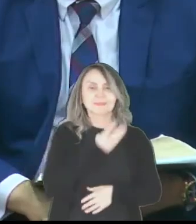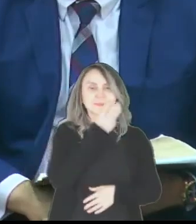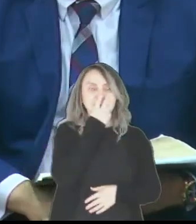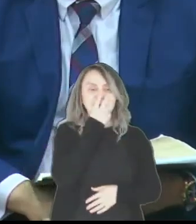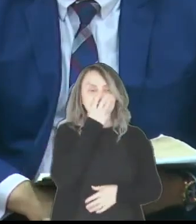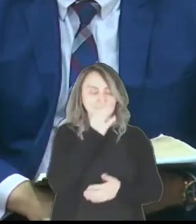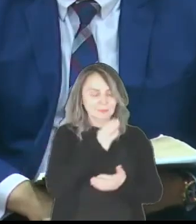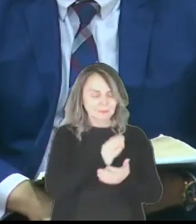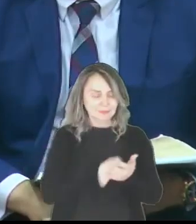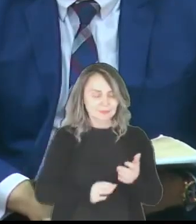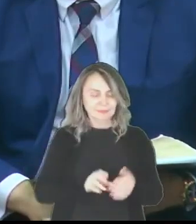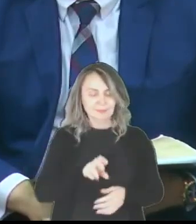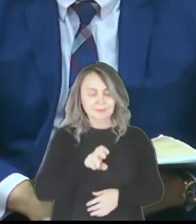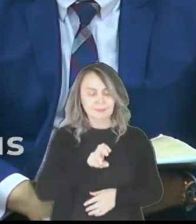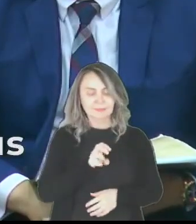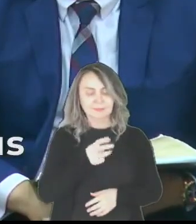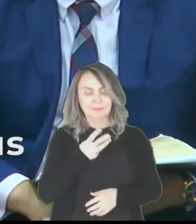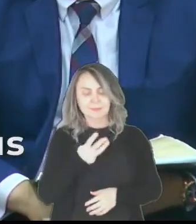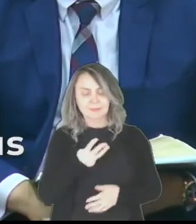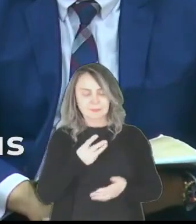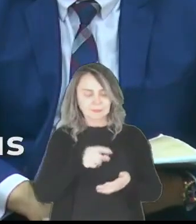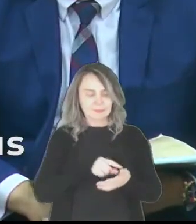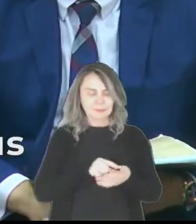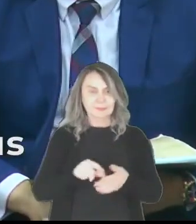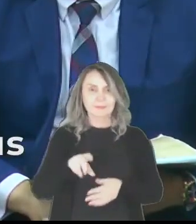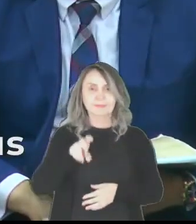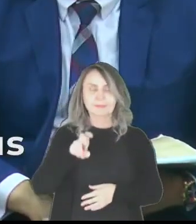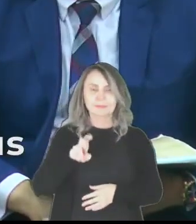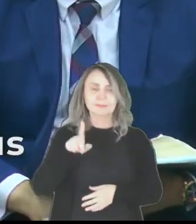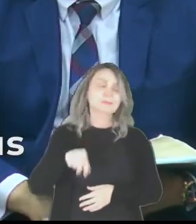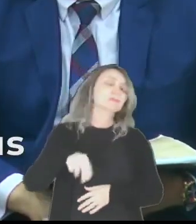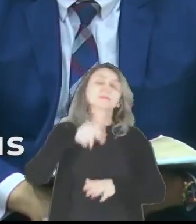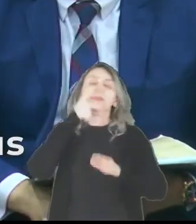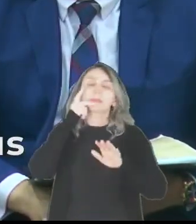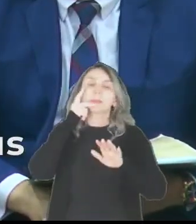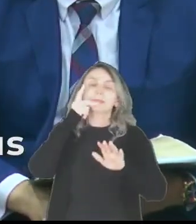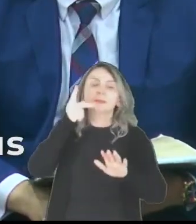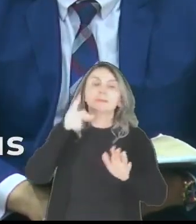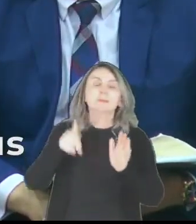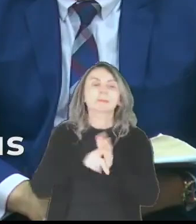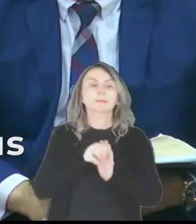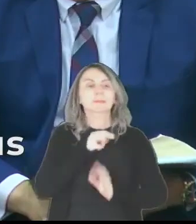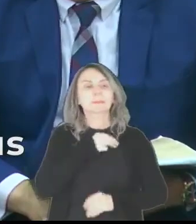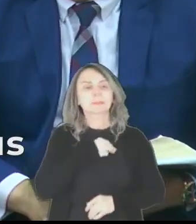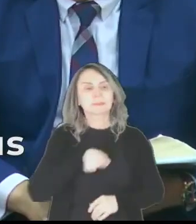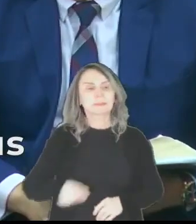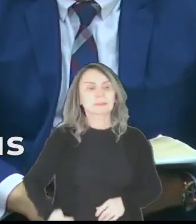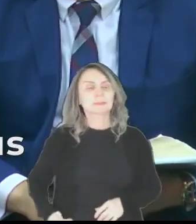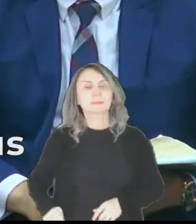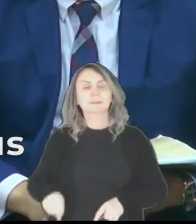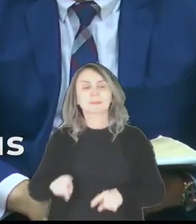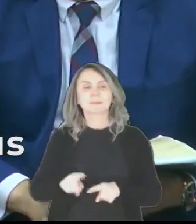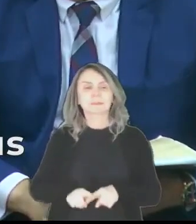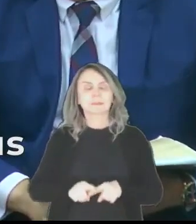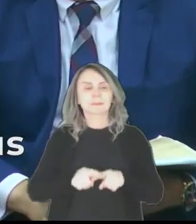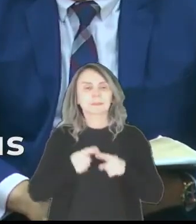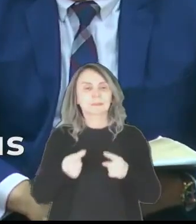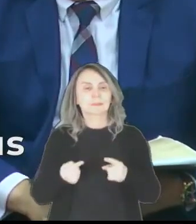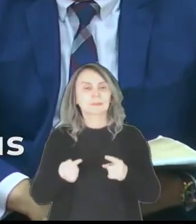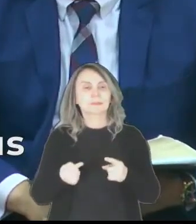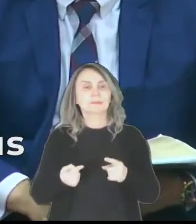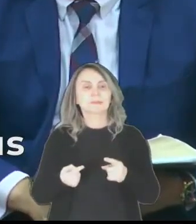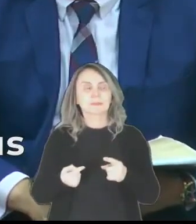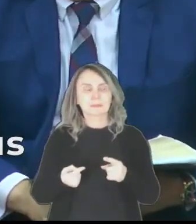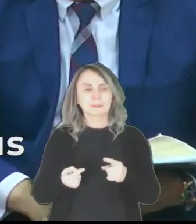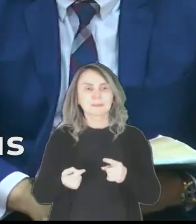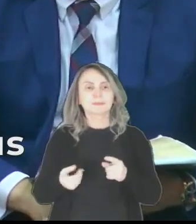53:5, falando sobre Jesus, uma profecia messiânica. Mas ele foi ferido pelas nossas, o que,